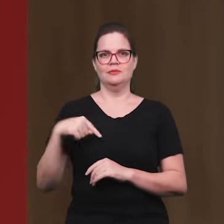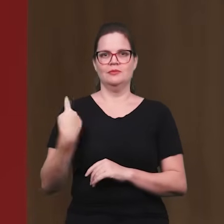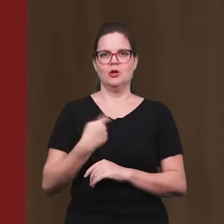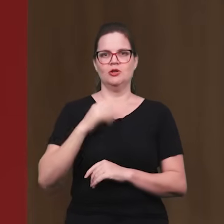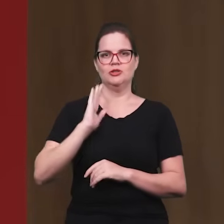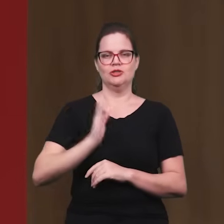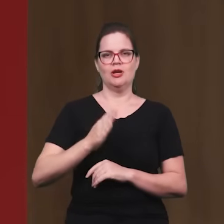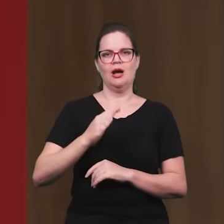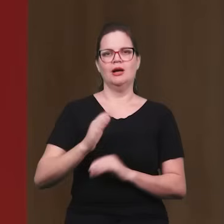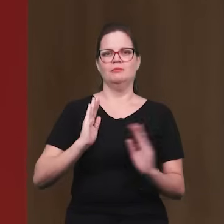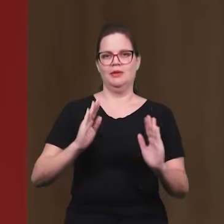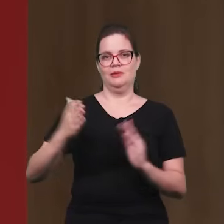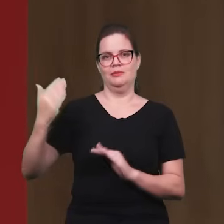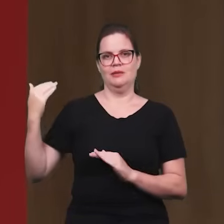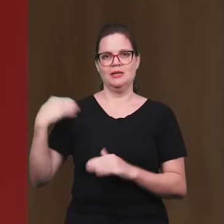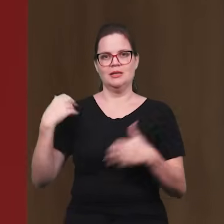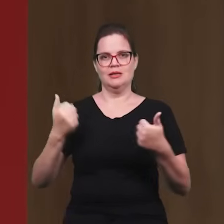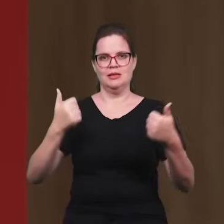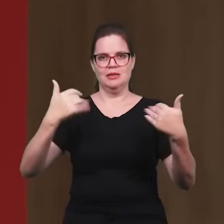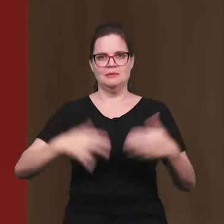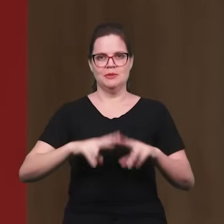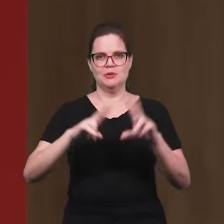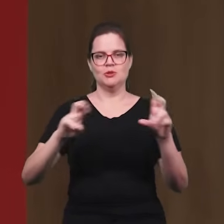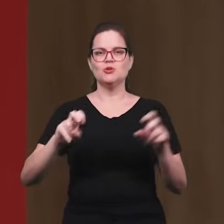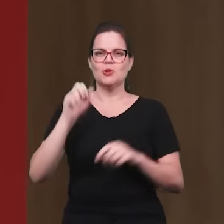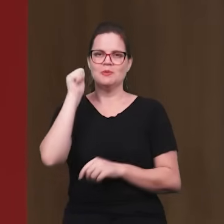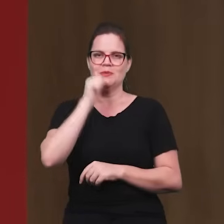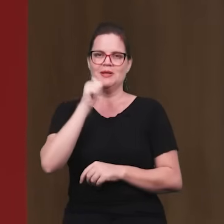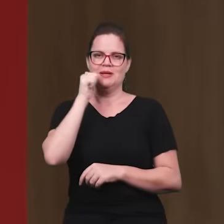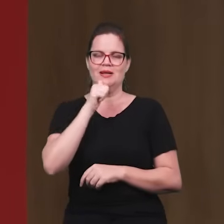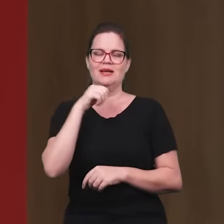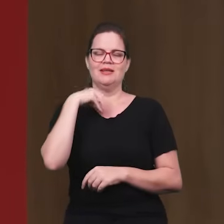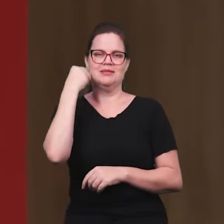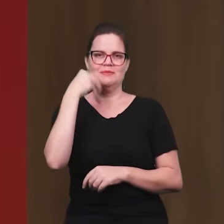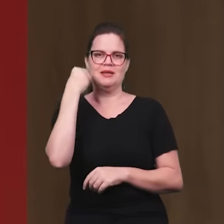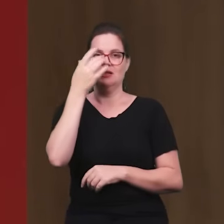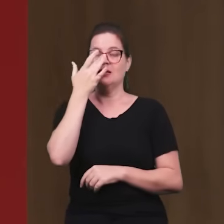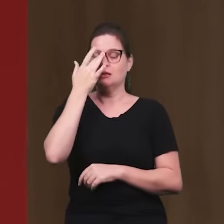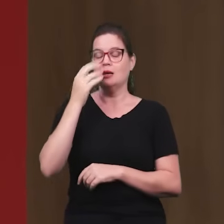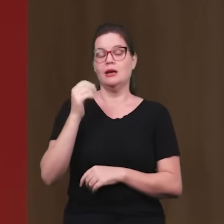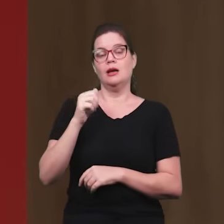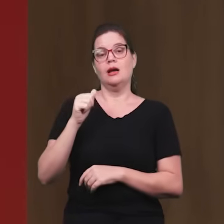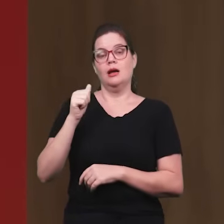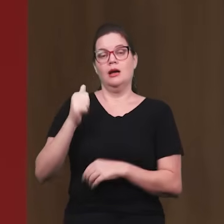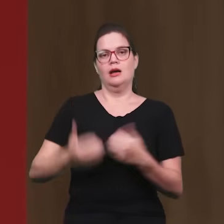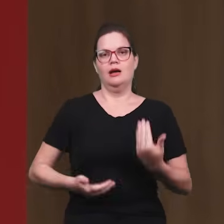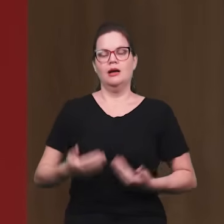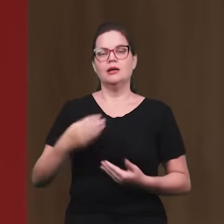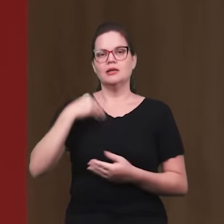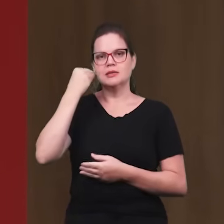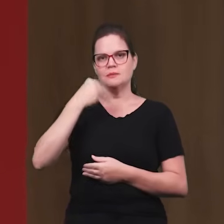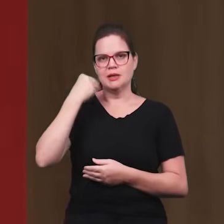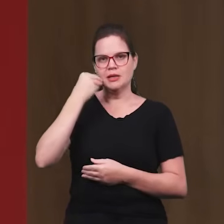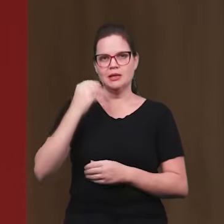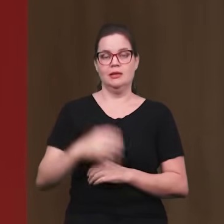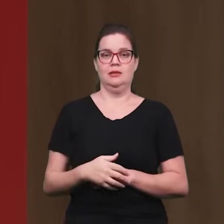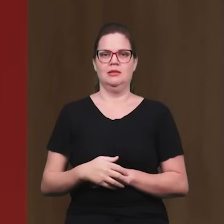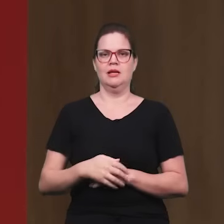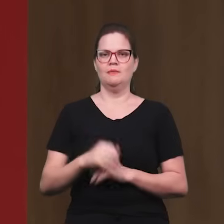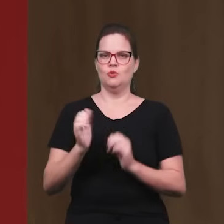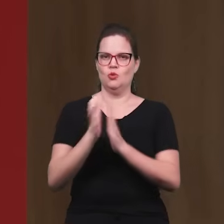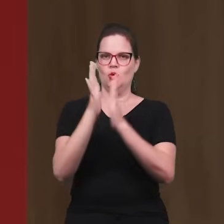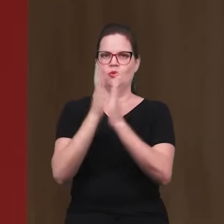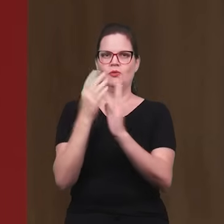anterior falando sobre a experiência desse hino, né? Esse louvor que foi justamente num tempo de muitas